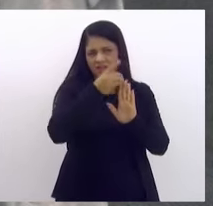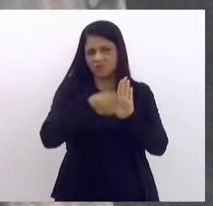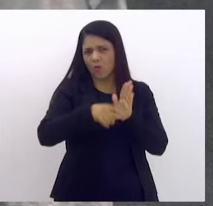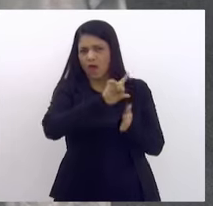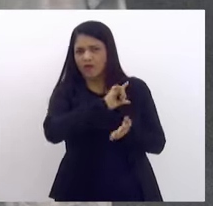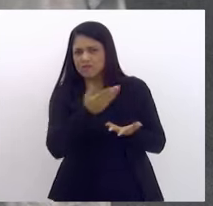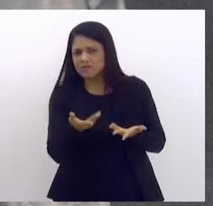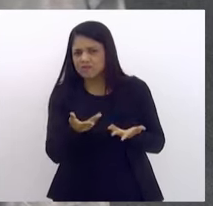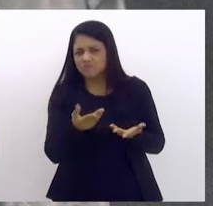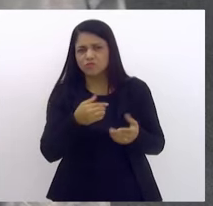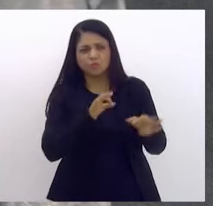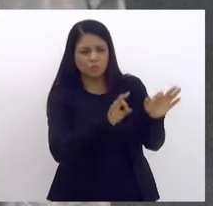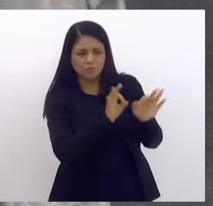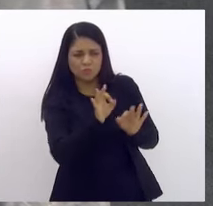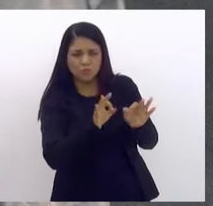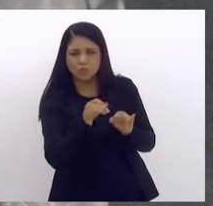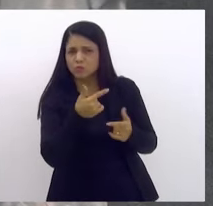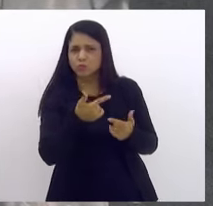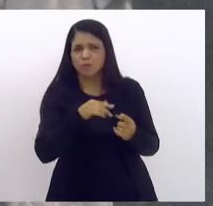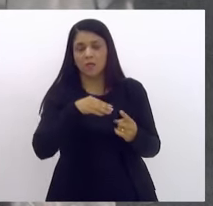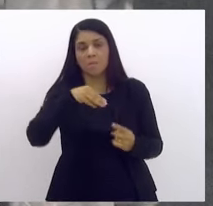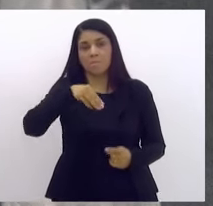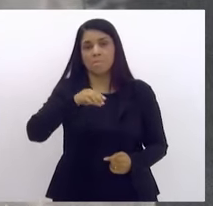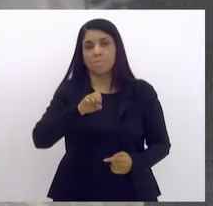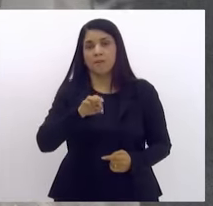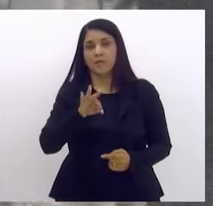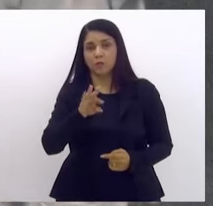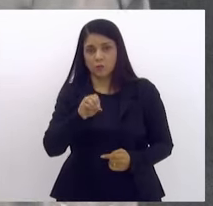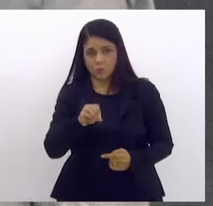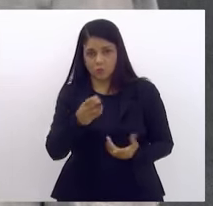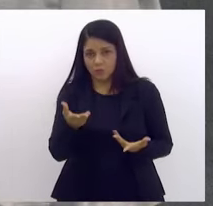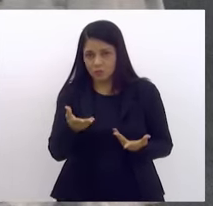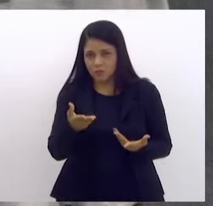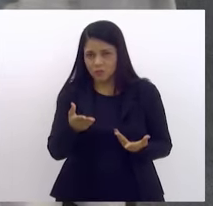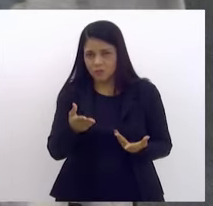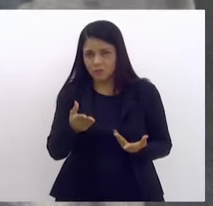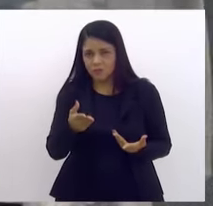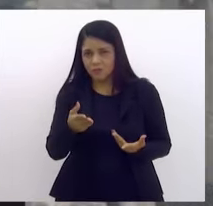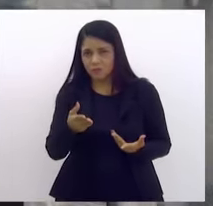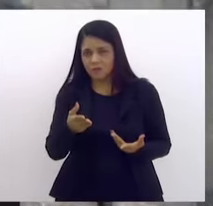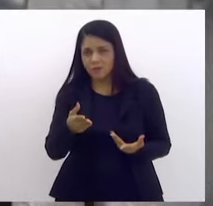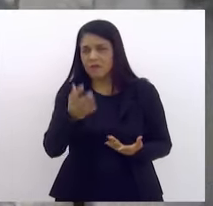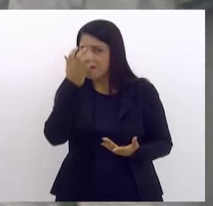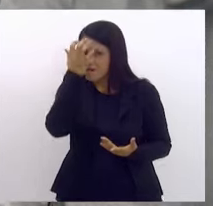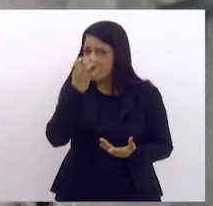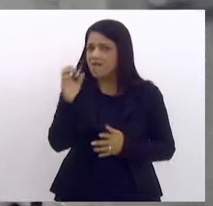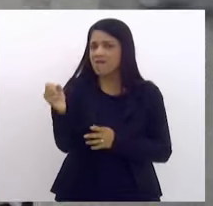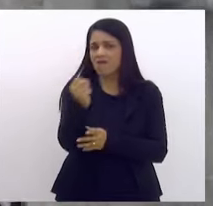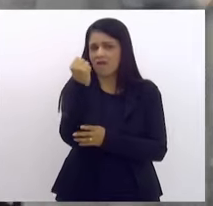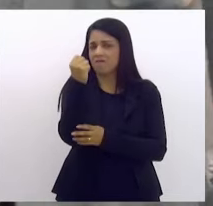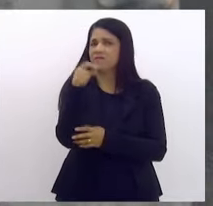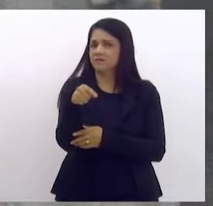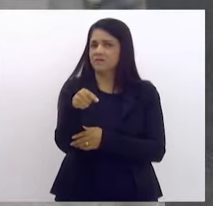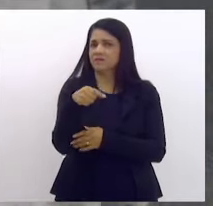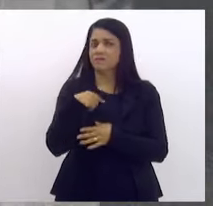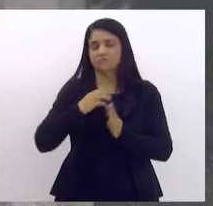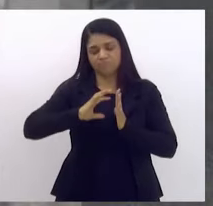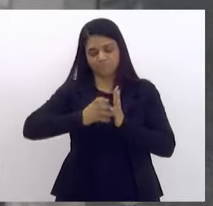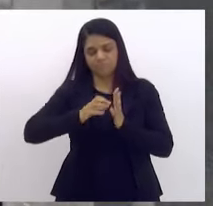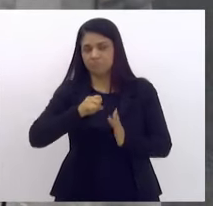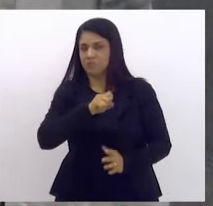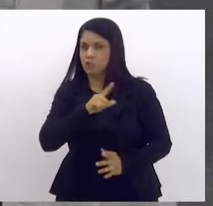problema também de método, que é grave. Então, a nossa bancada vai se